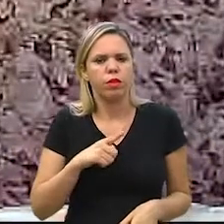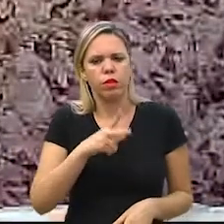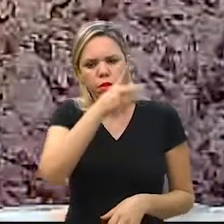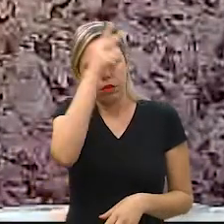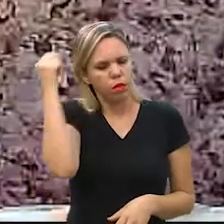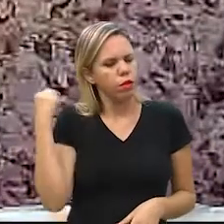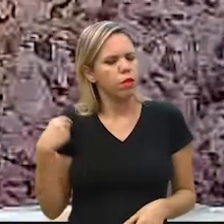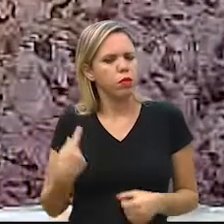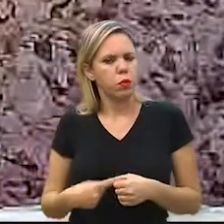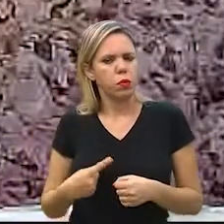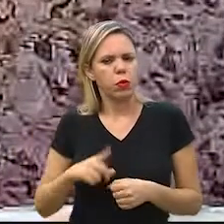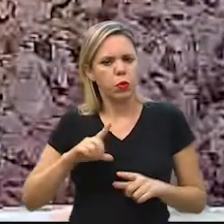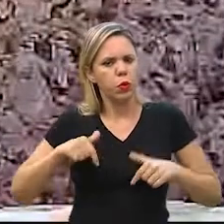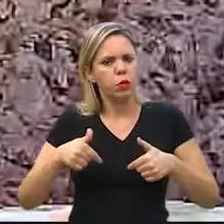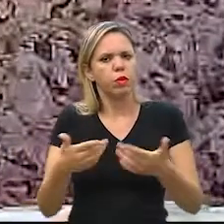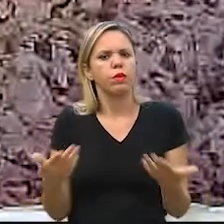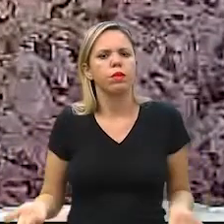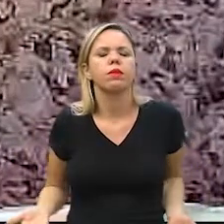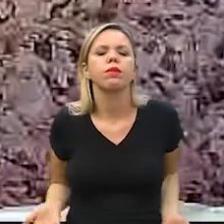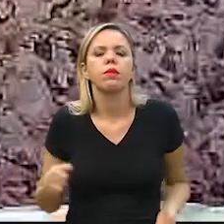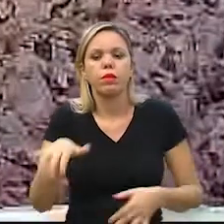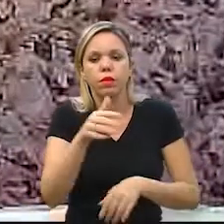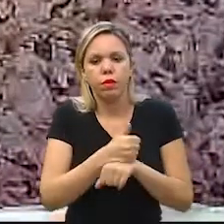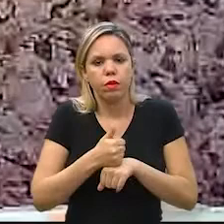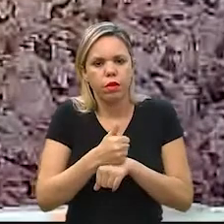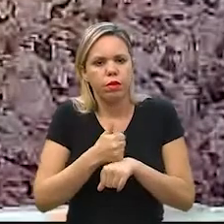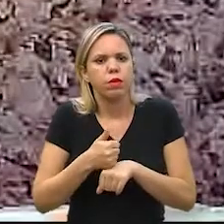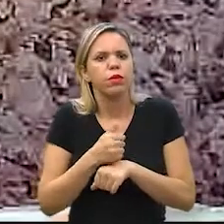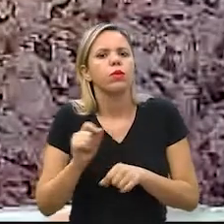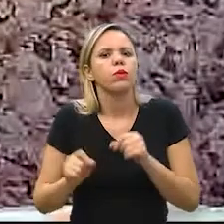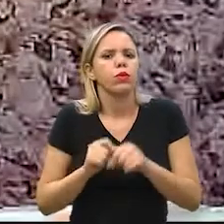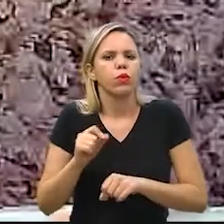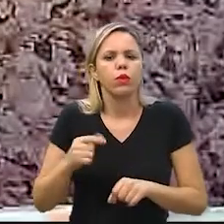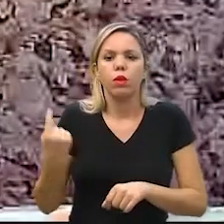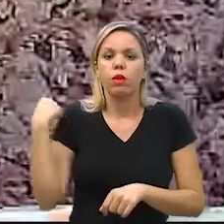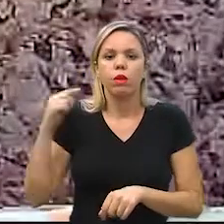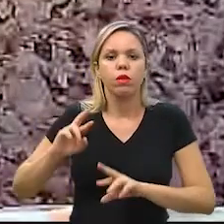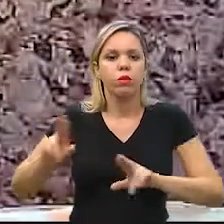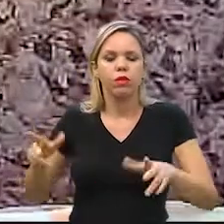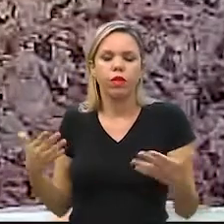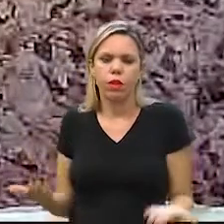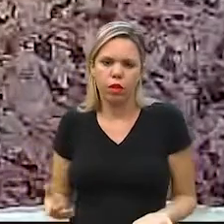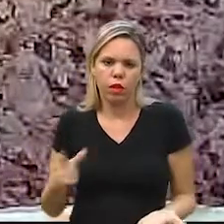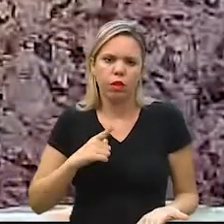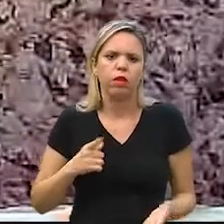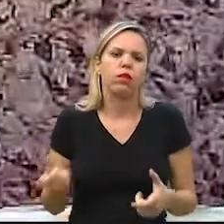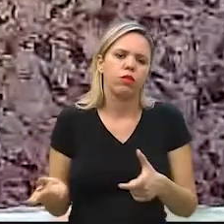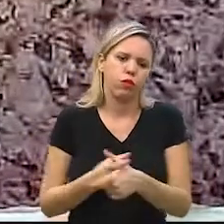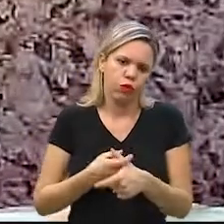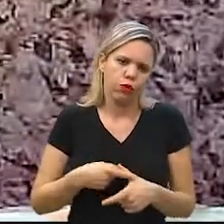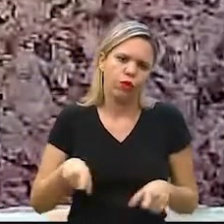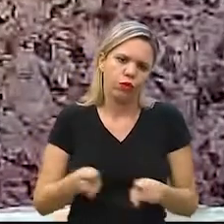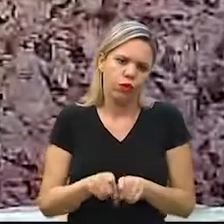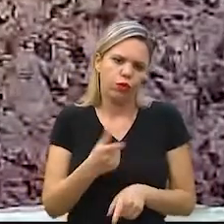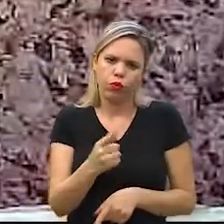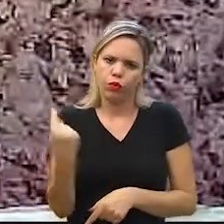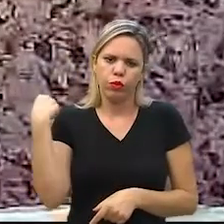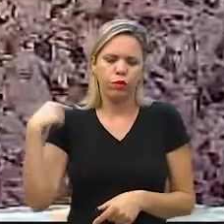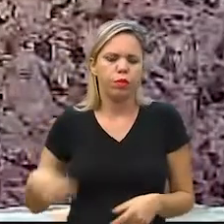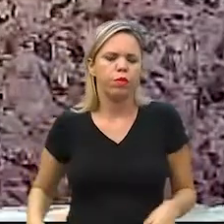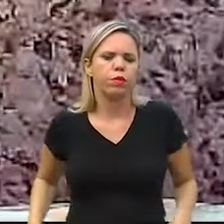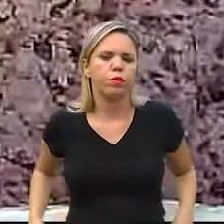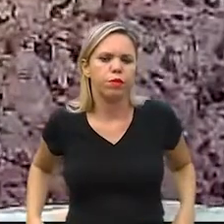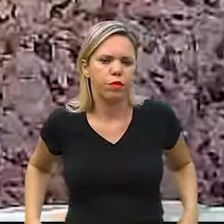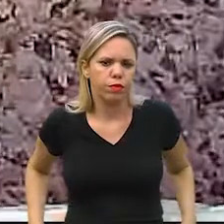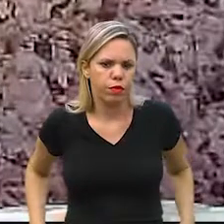poder público municipal atue em áreas que ele não atuava e que tenha despesas que também não tinha.